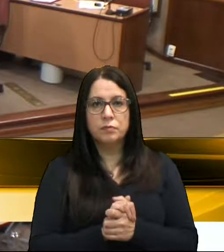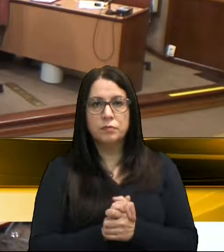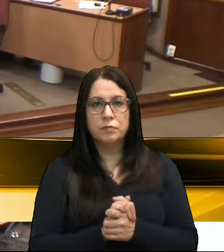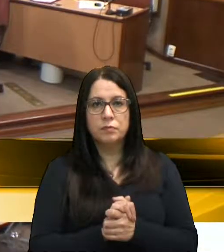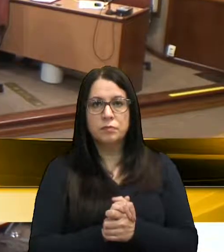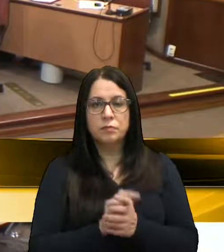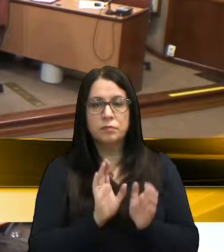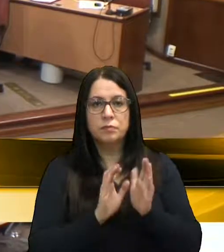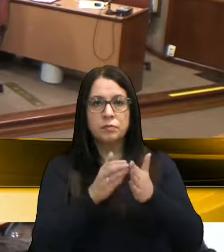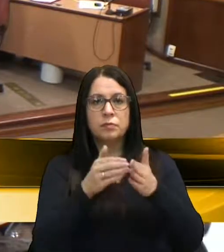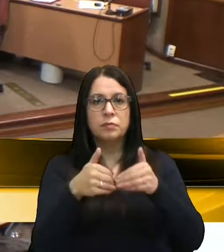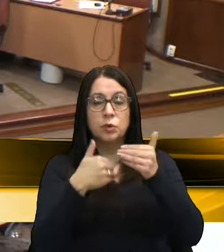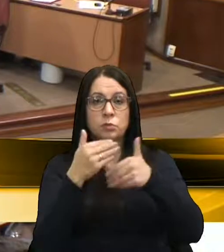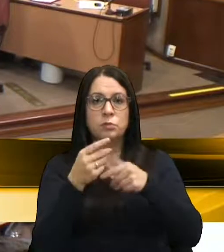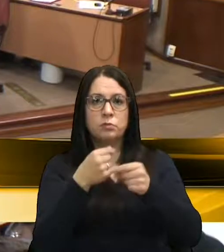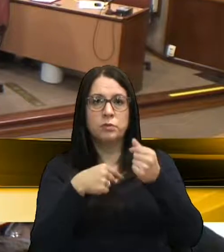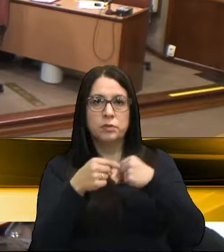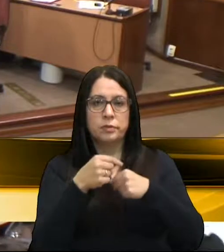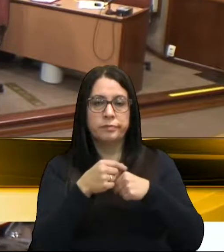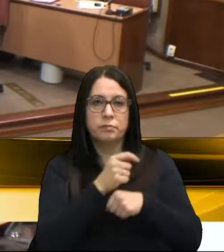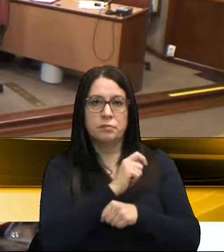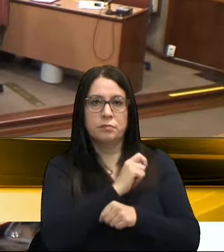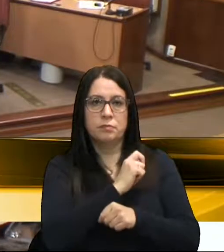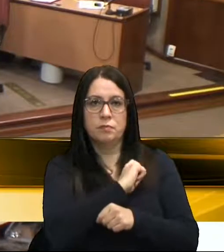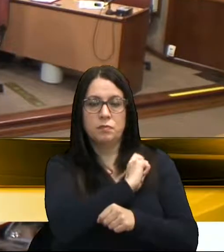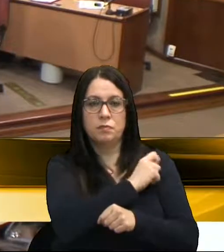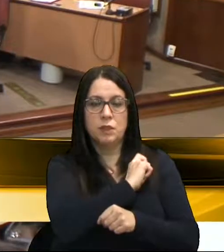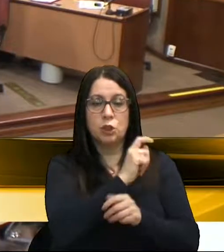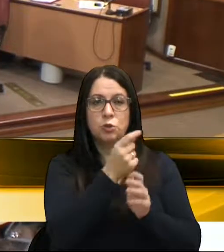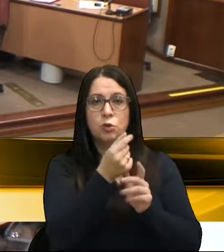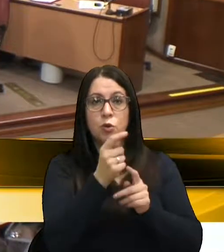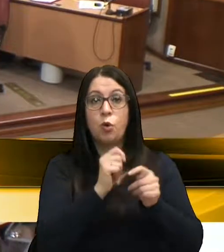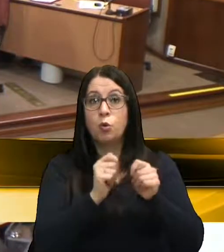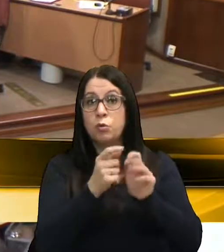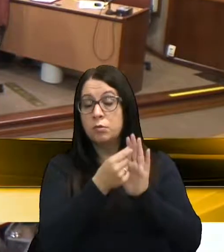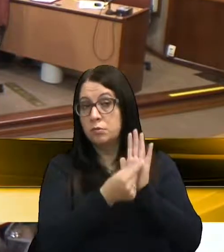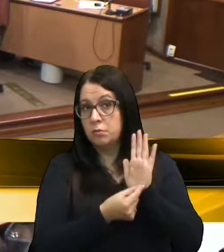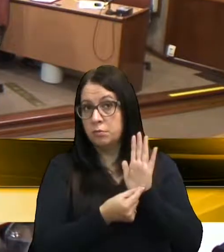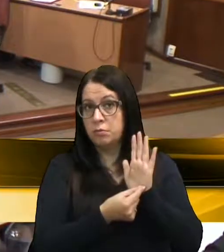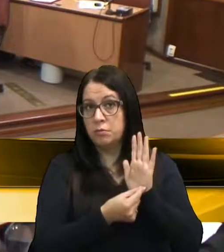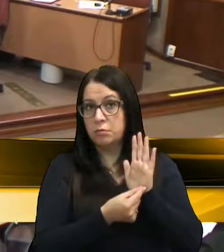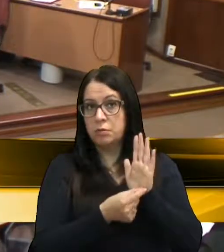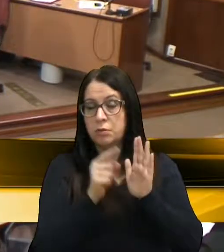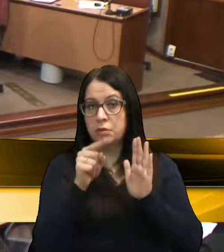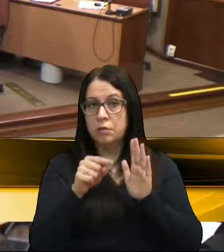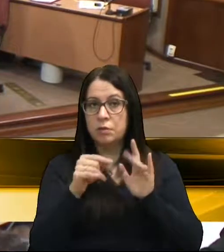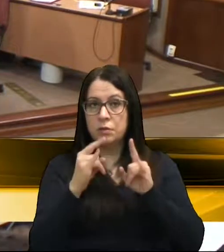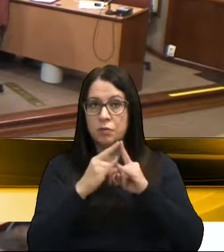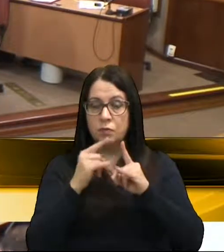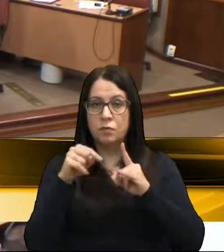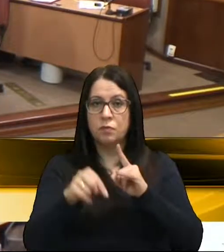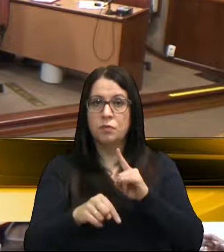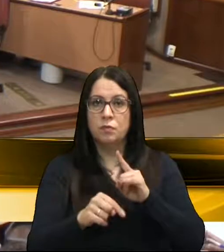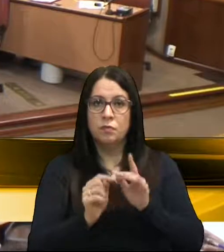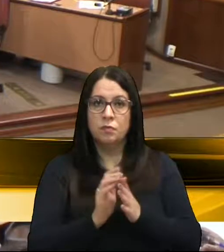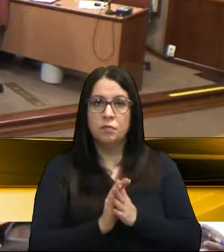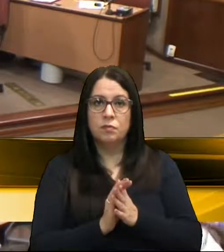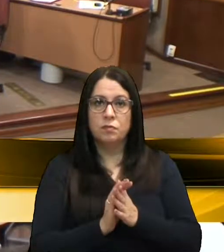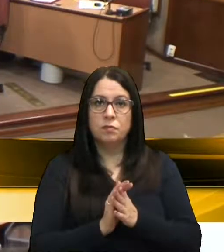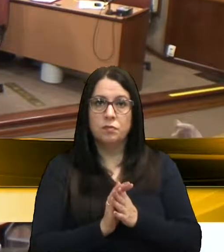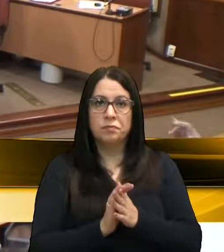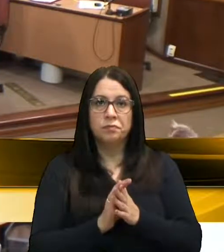a Comissão de Desenvolvimento Econômico, Fiscalização e Controle Orçamentário, órgão colegiado desse